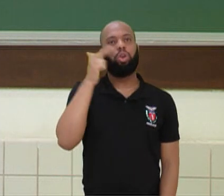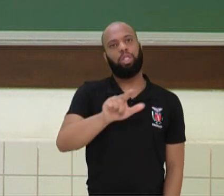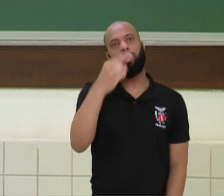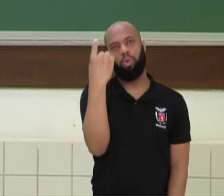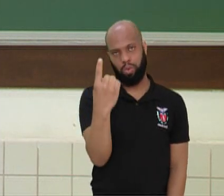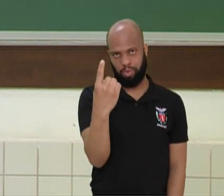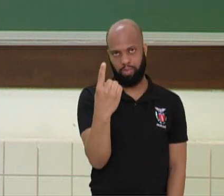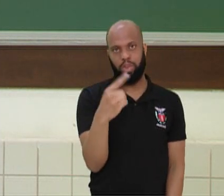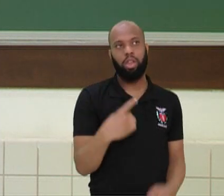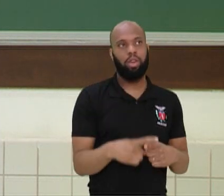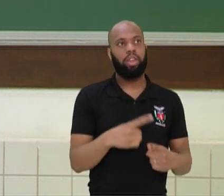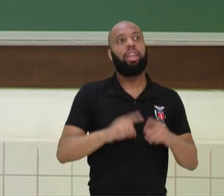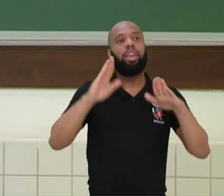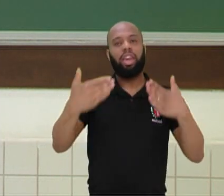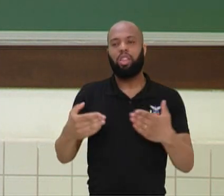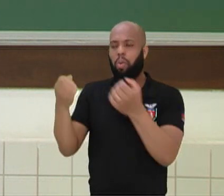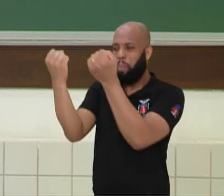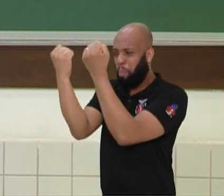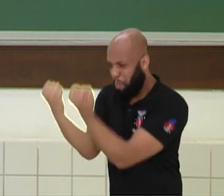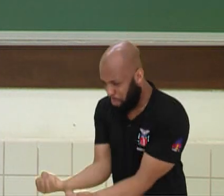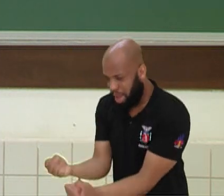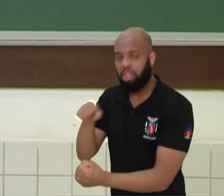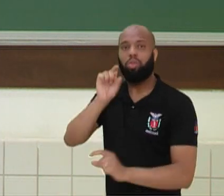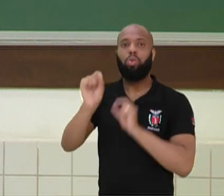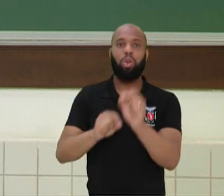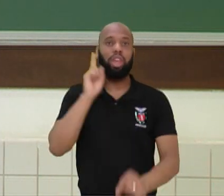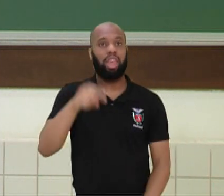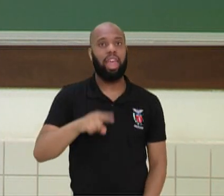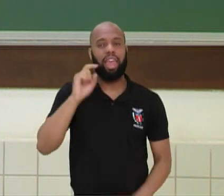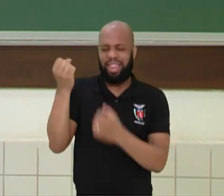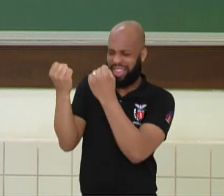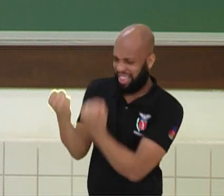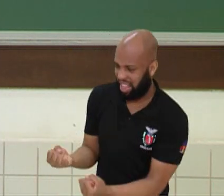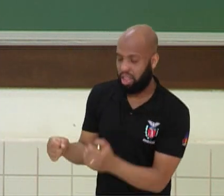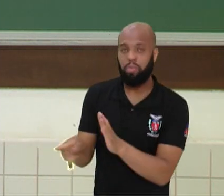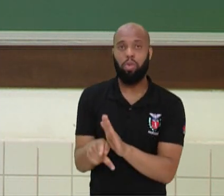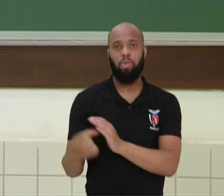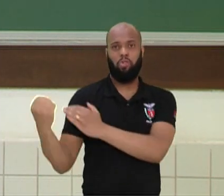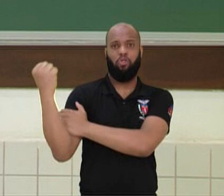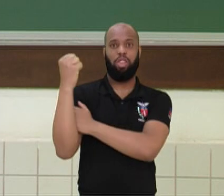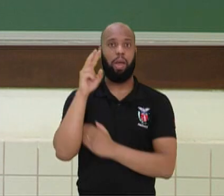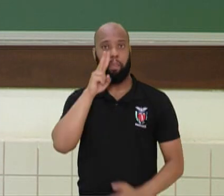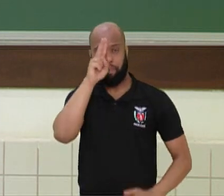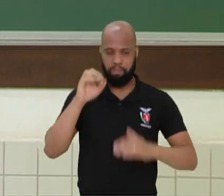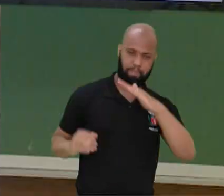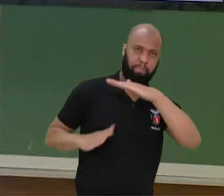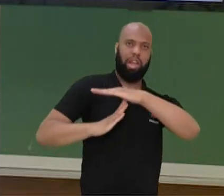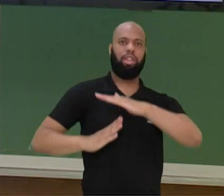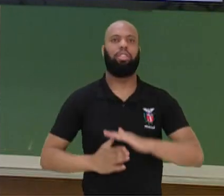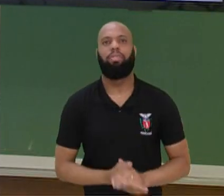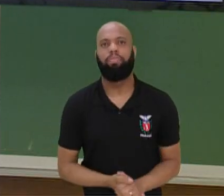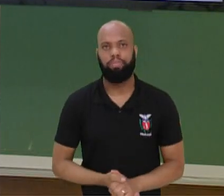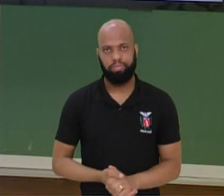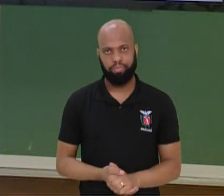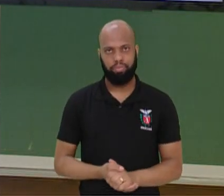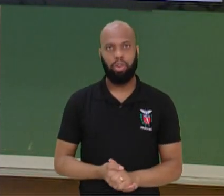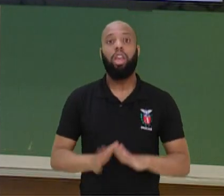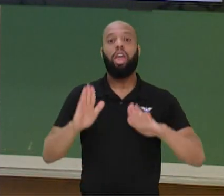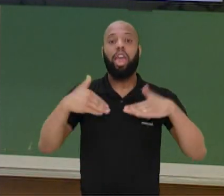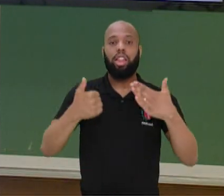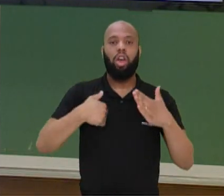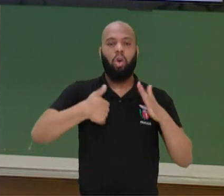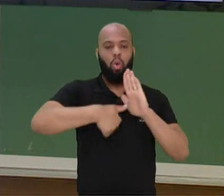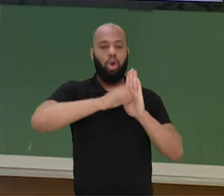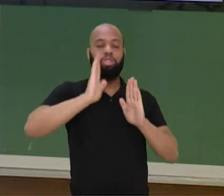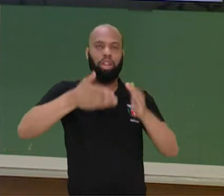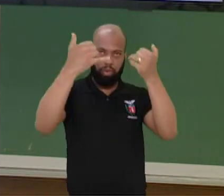uma. Aquela carga é que vai ser a carga chamada de carga de força máxima. Como eu comentei,